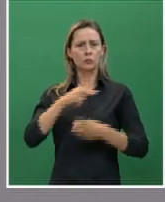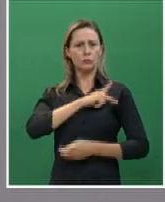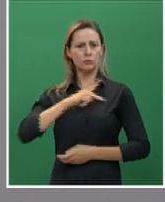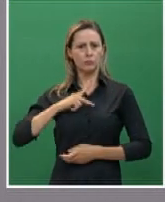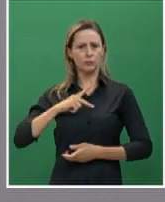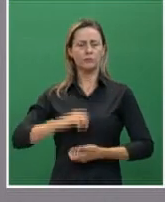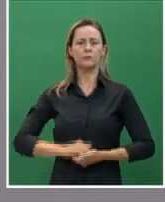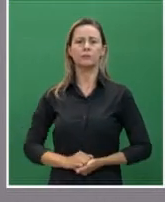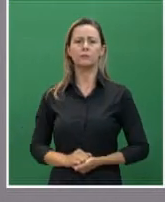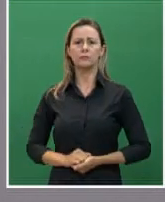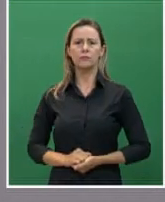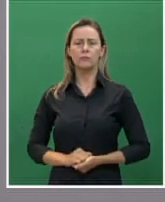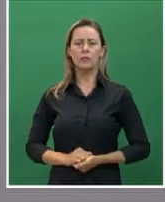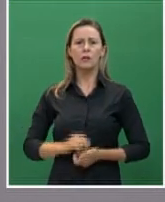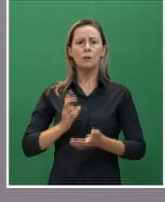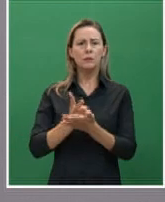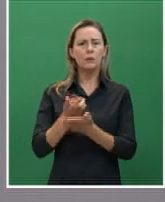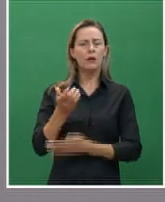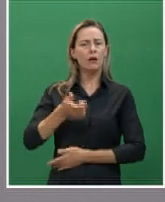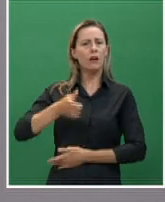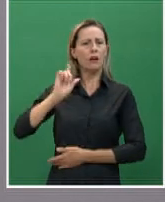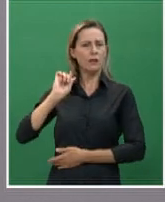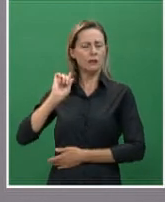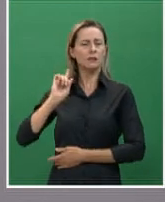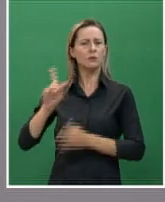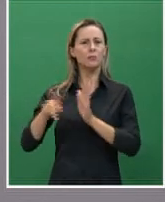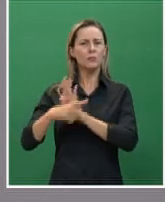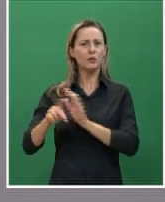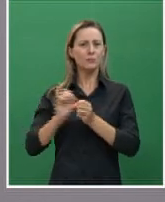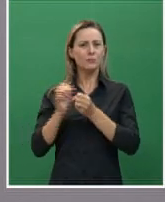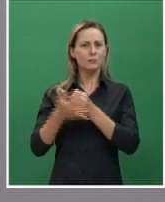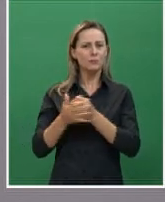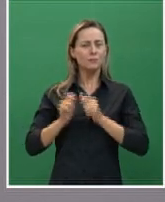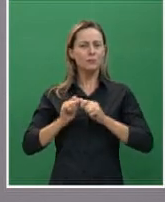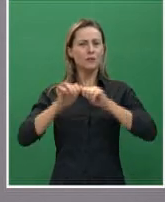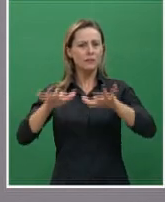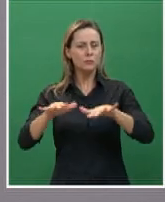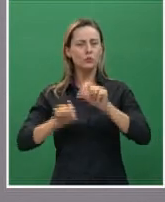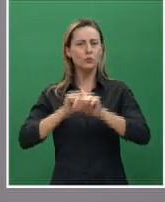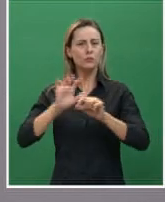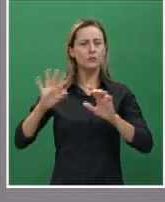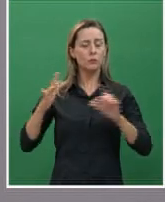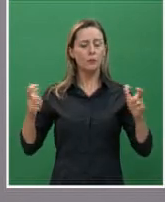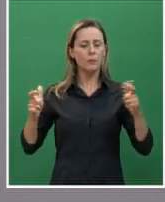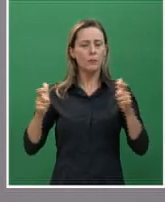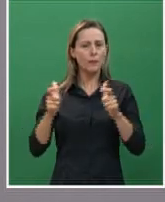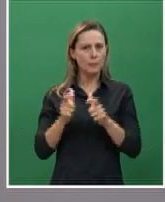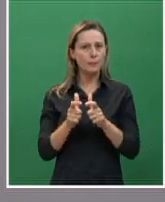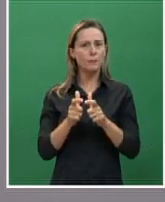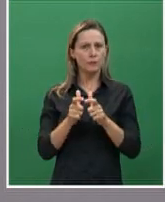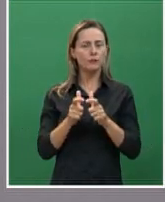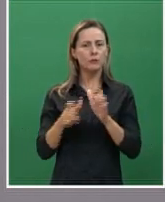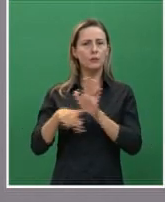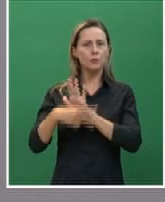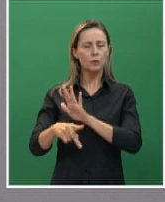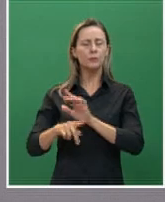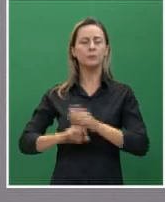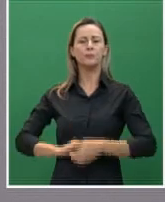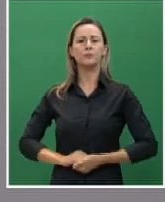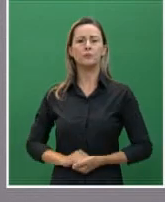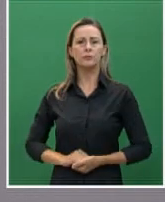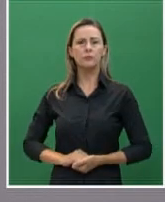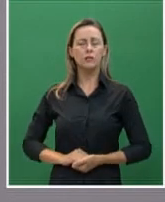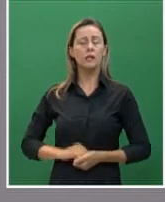coletivo mesmo antes agora do peso da pandemia nós temos a redução de linhas redução do ponto de vista de